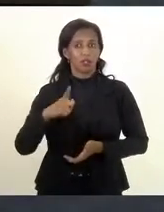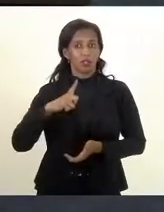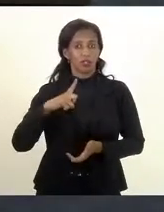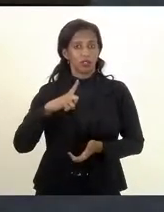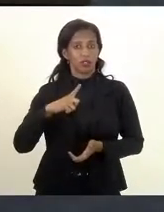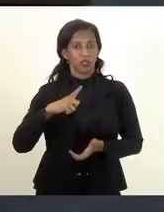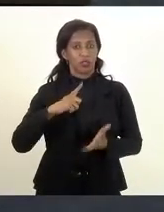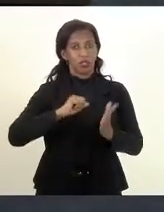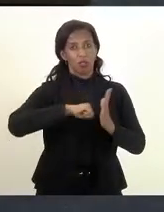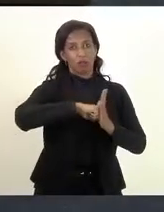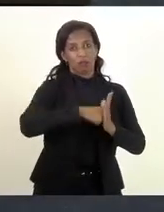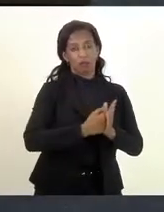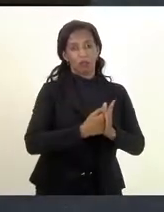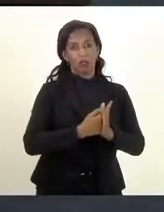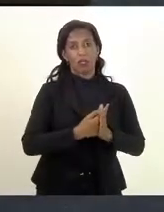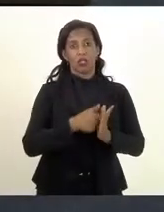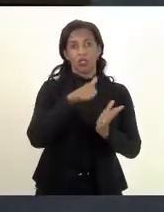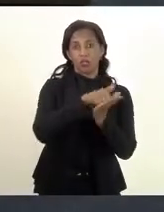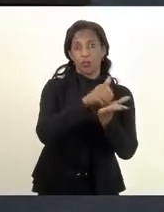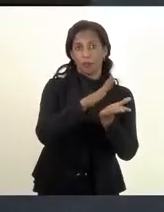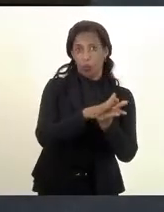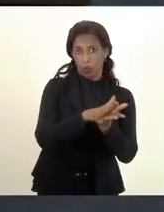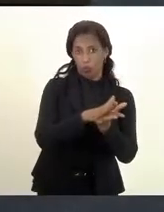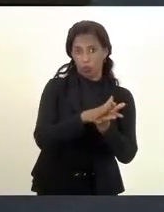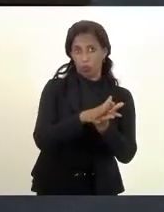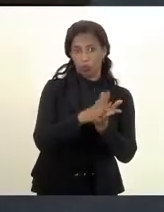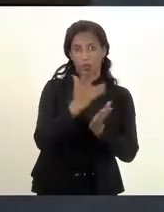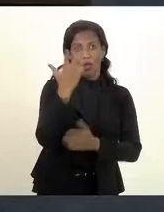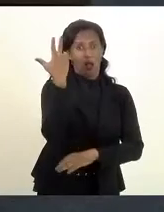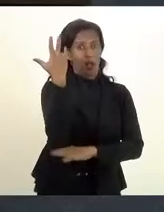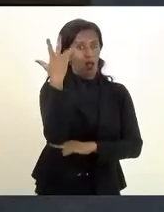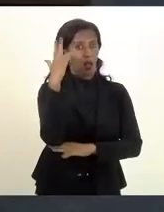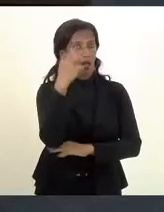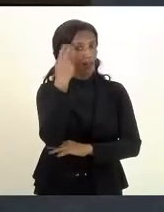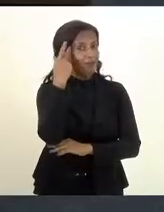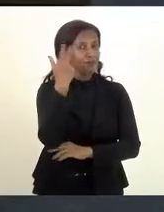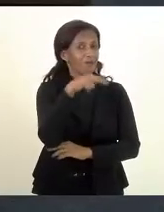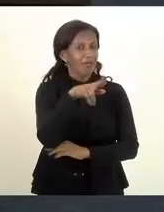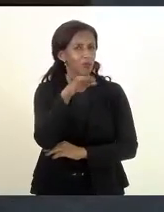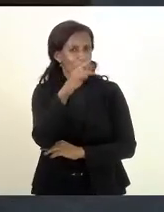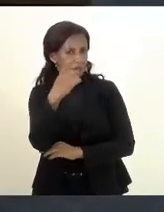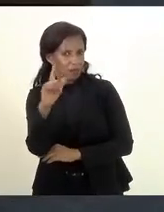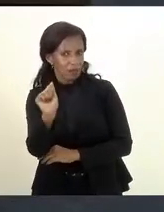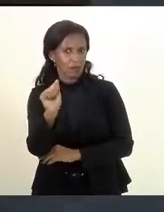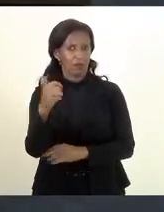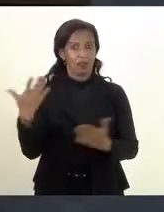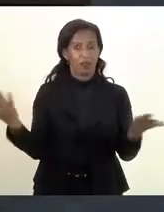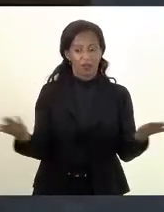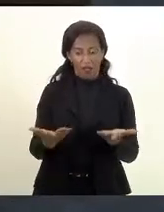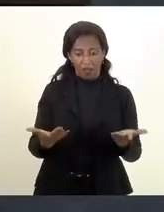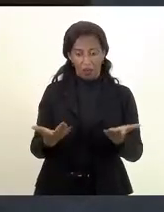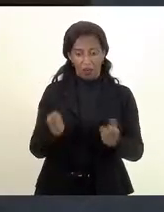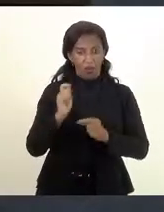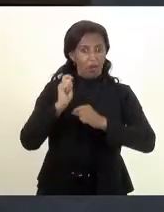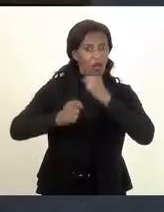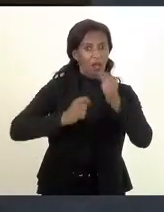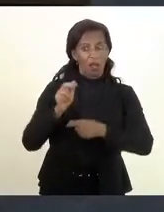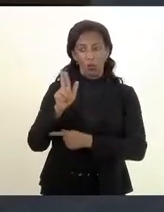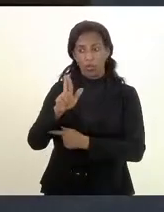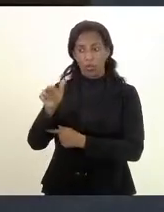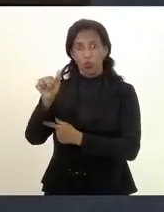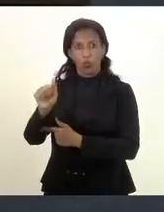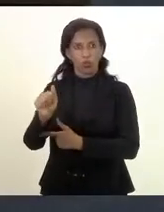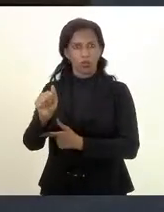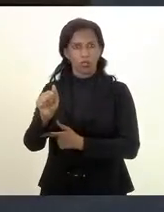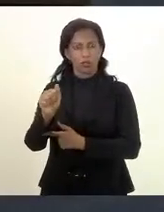dos impostos com relação à natureza, que eu concordo. Agora, nós temos os impostos com relação ao que consome de serviços